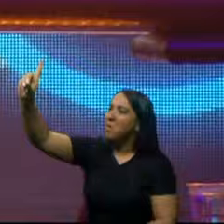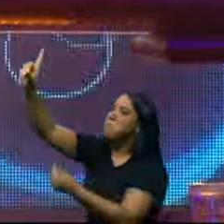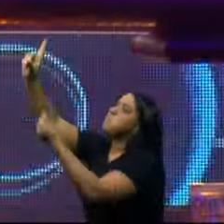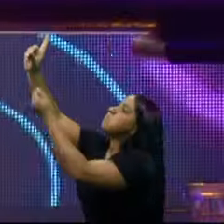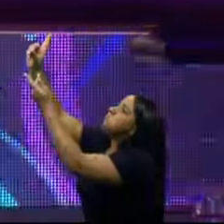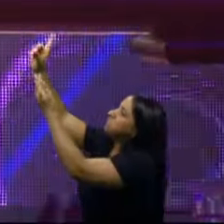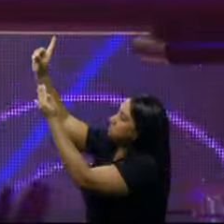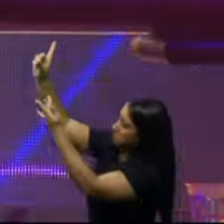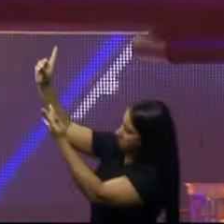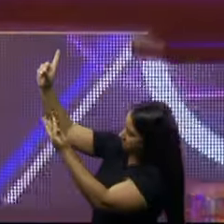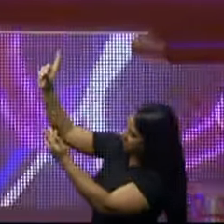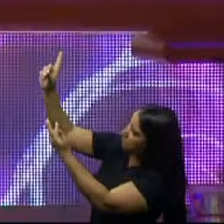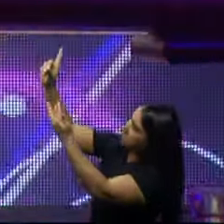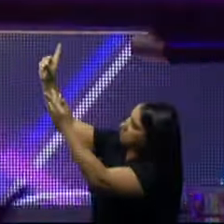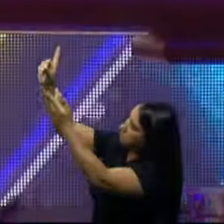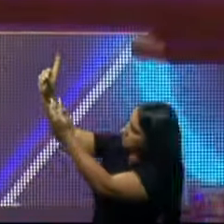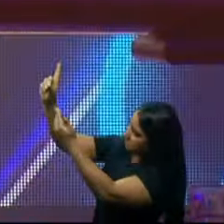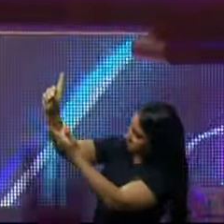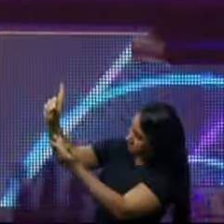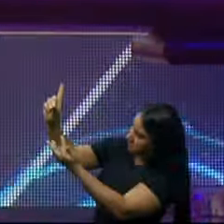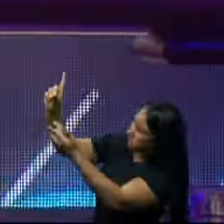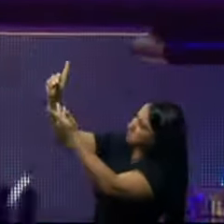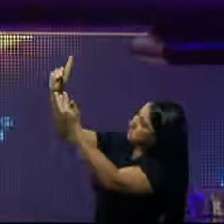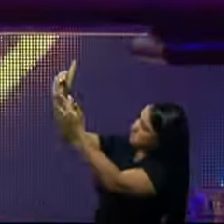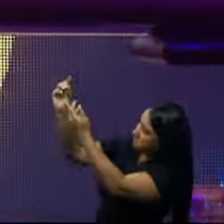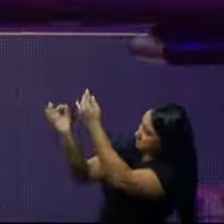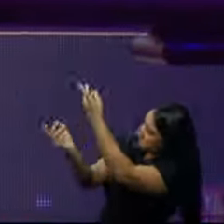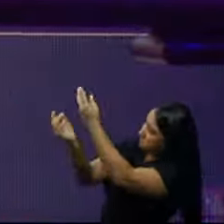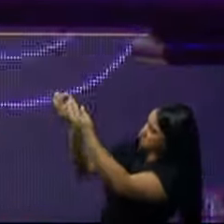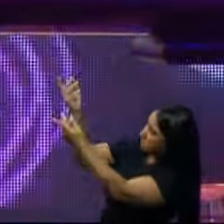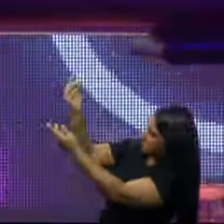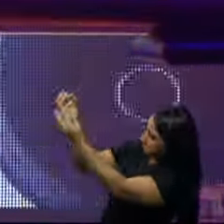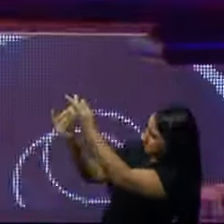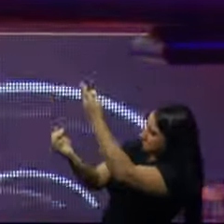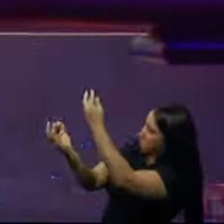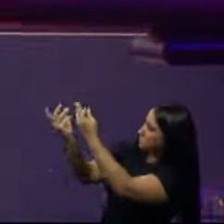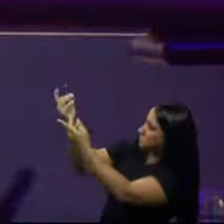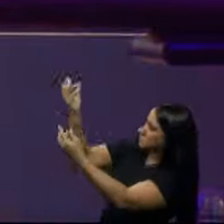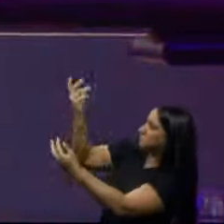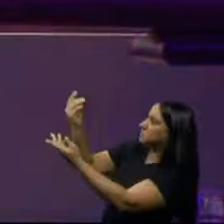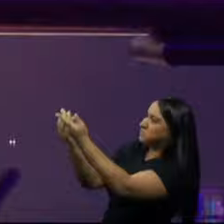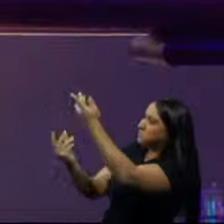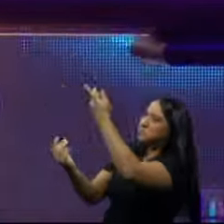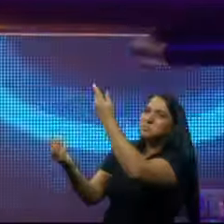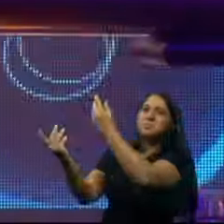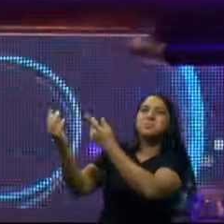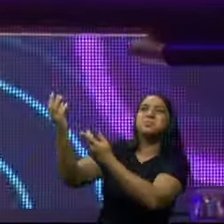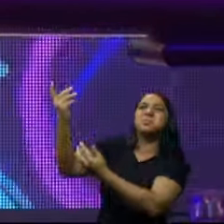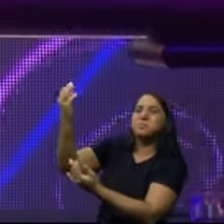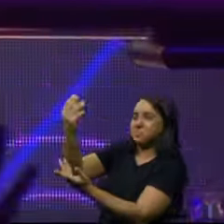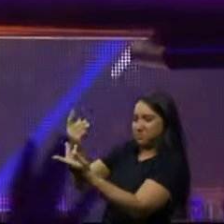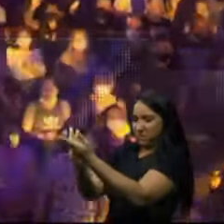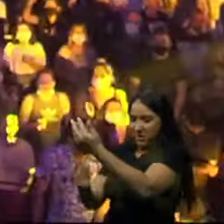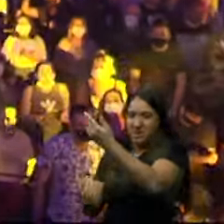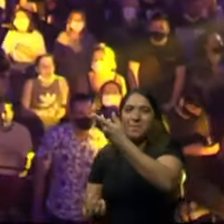sintomas fogo santo espírito falei com ele está aqui ó